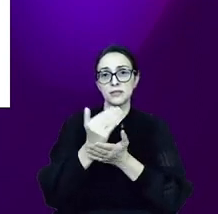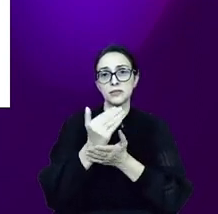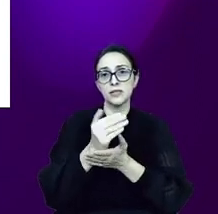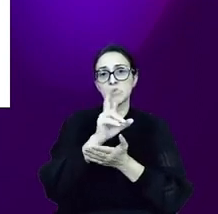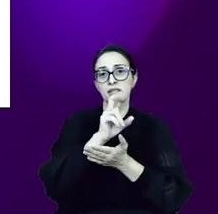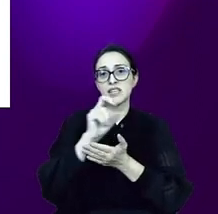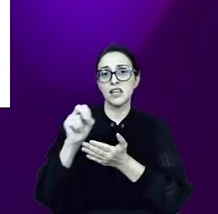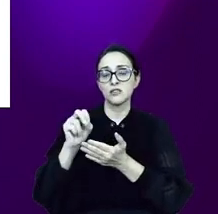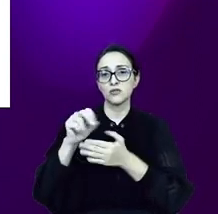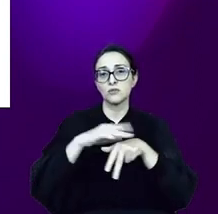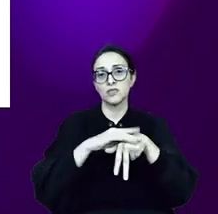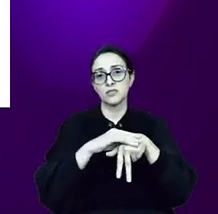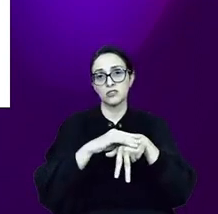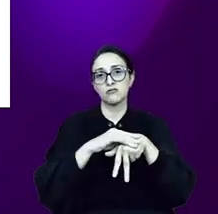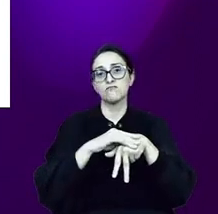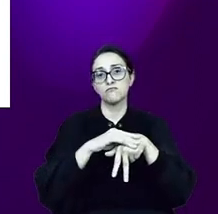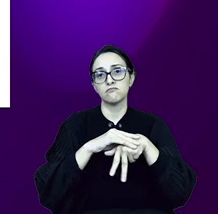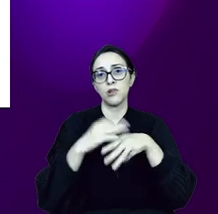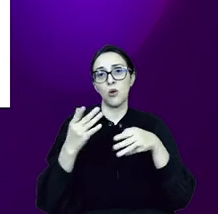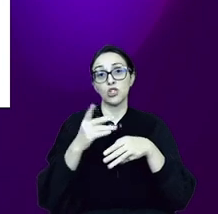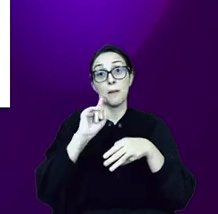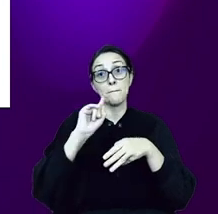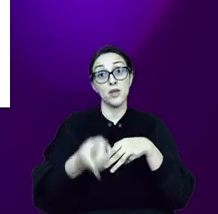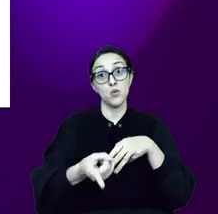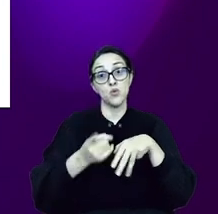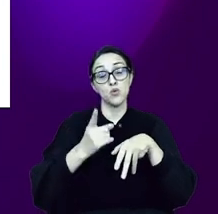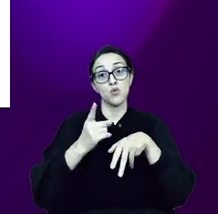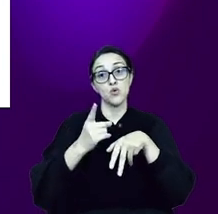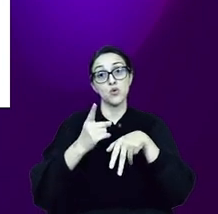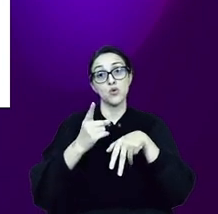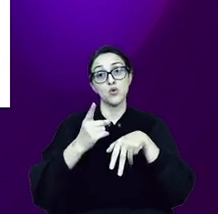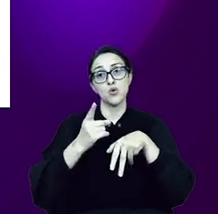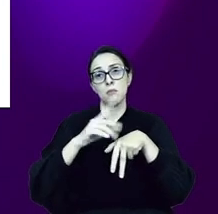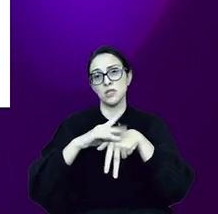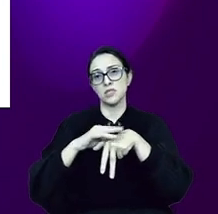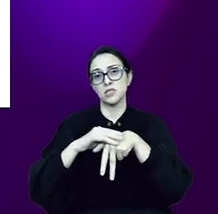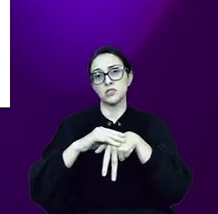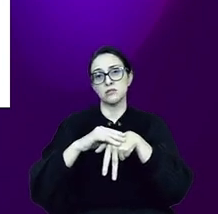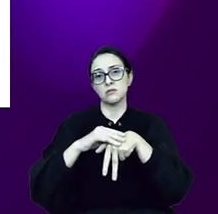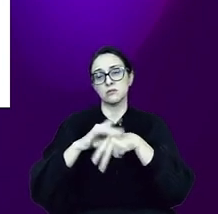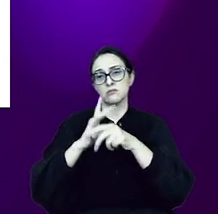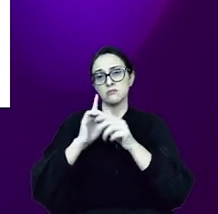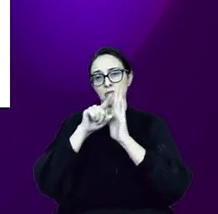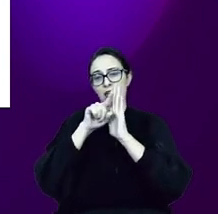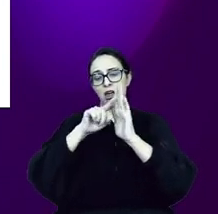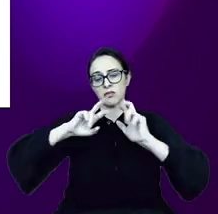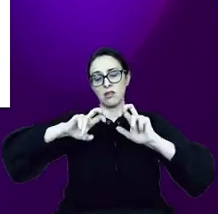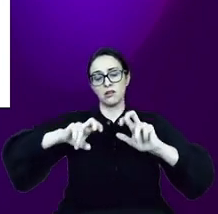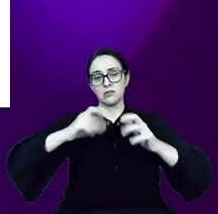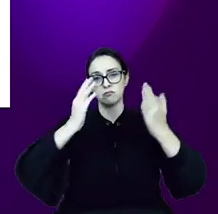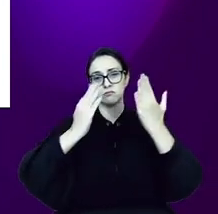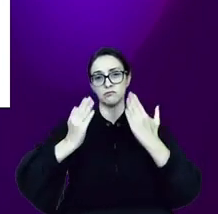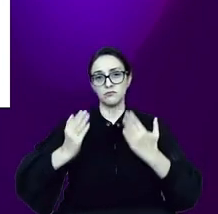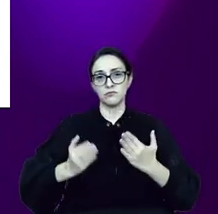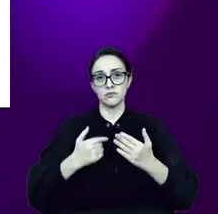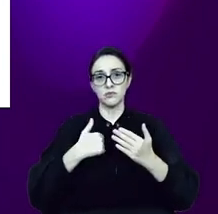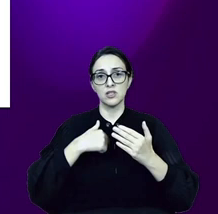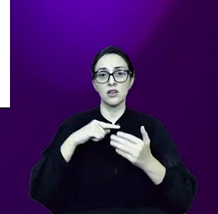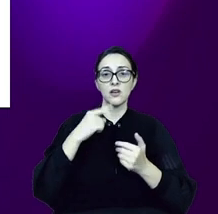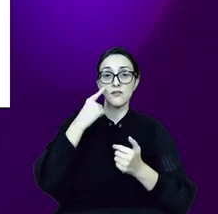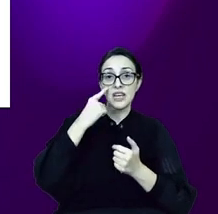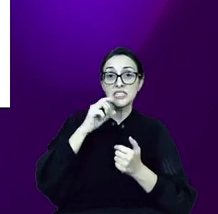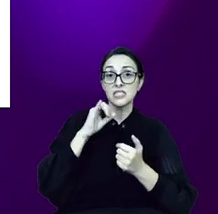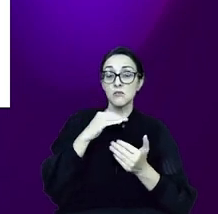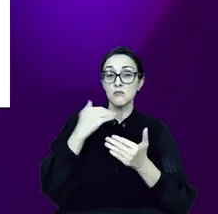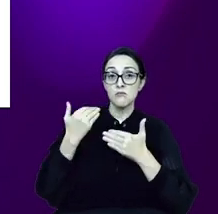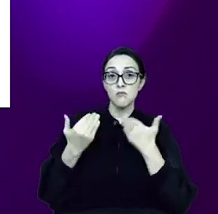500 pacientes. Essa base hoje tem mais de 1.000 pacientes para análise de desfecho, mostrando aqui o grau de